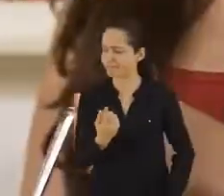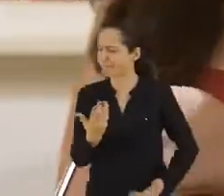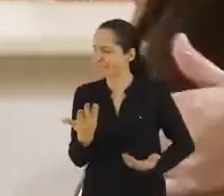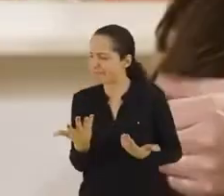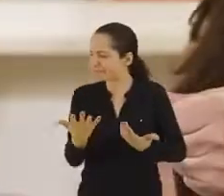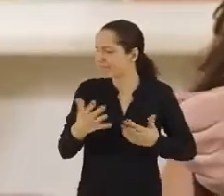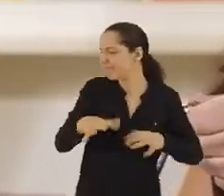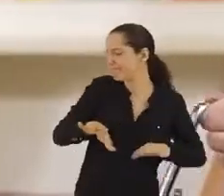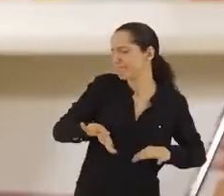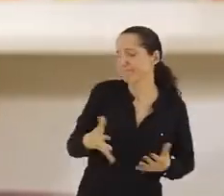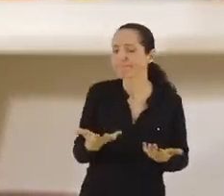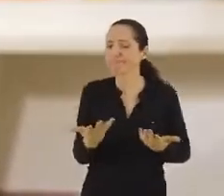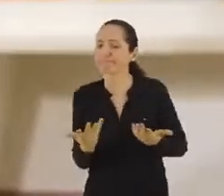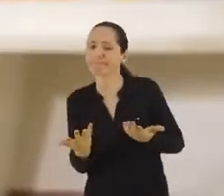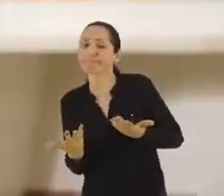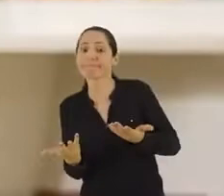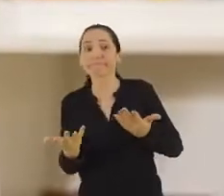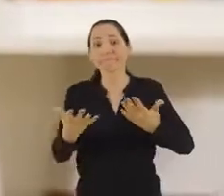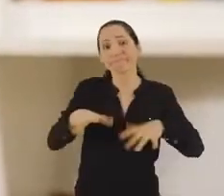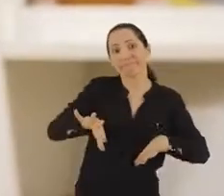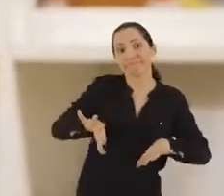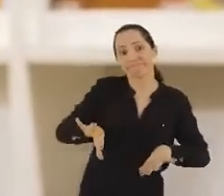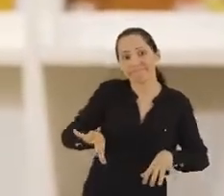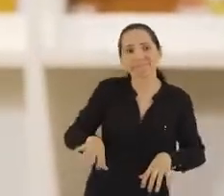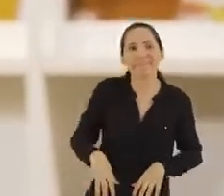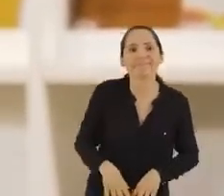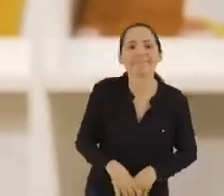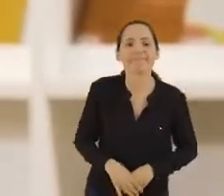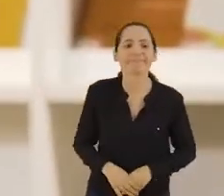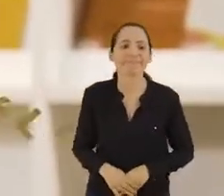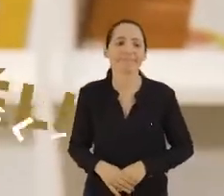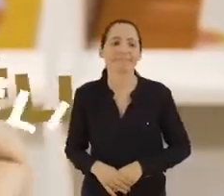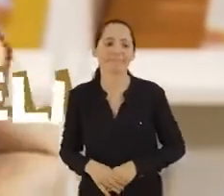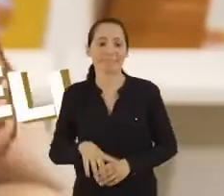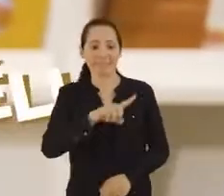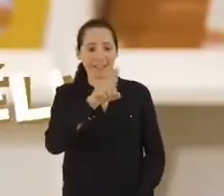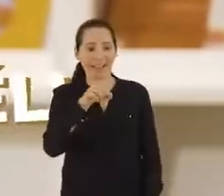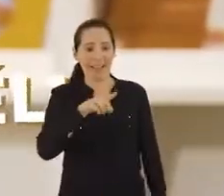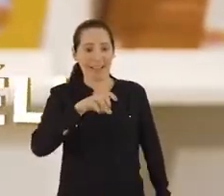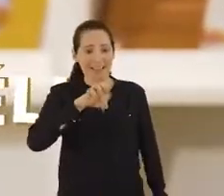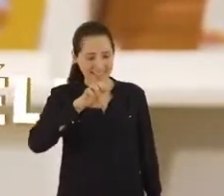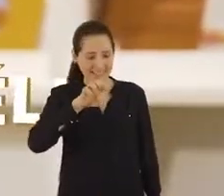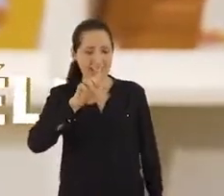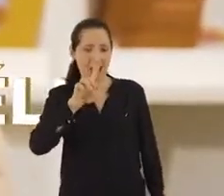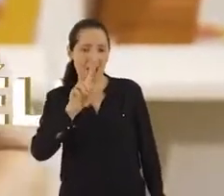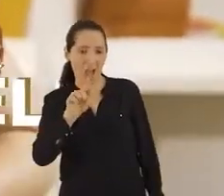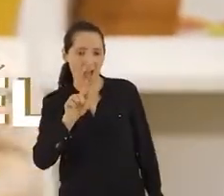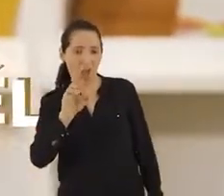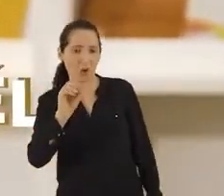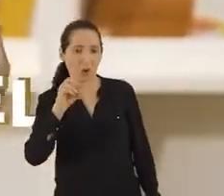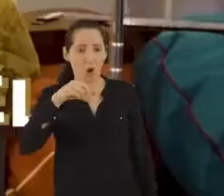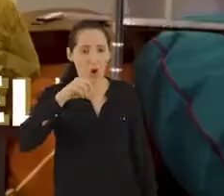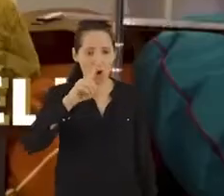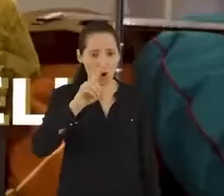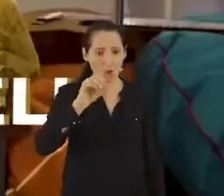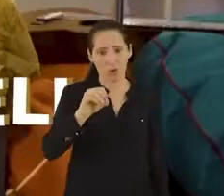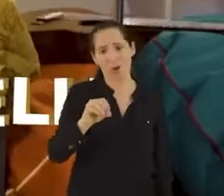quero não, não quero não. Zé Godó